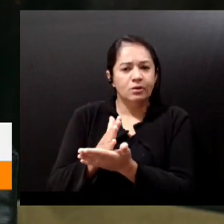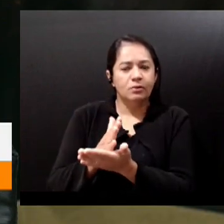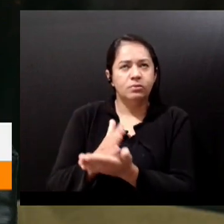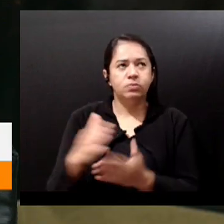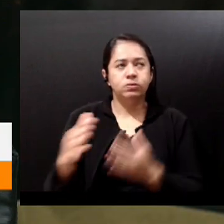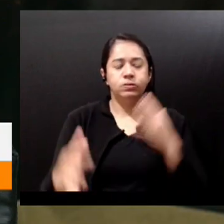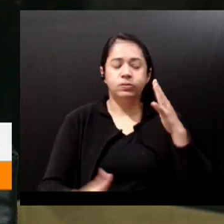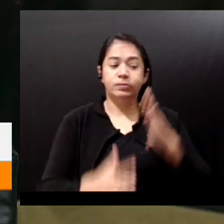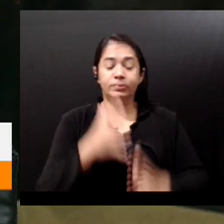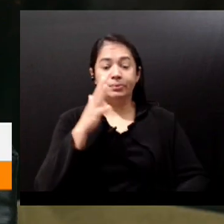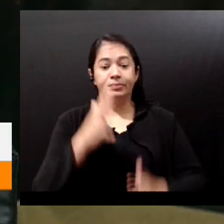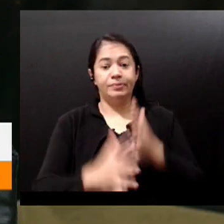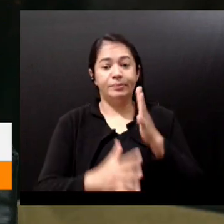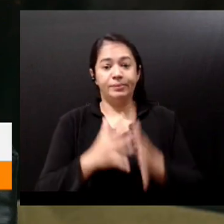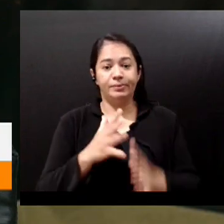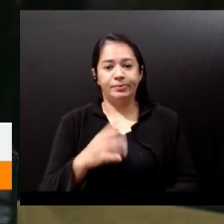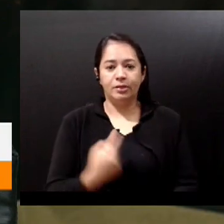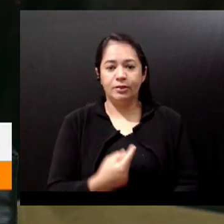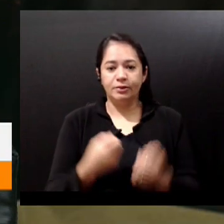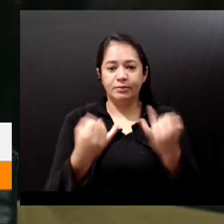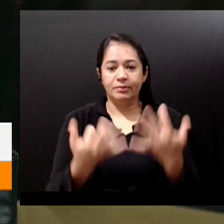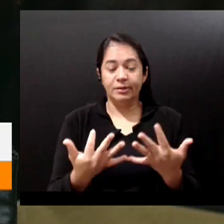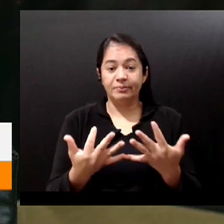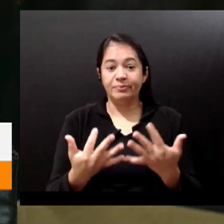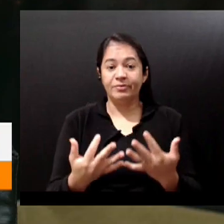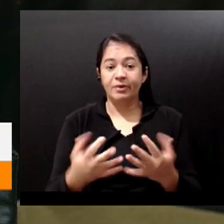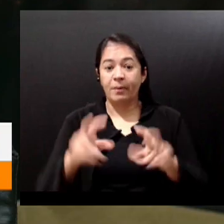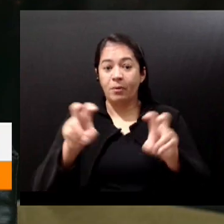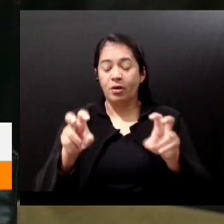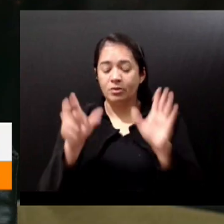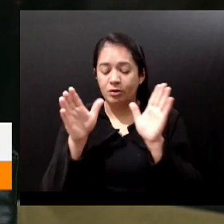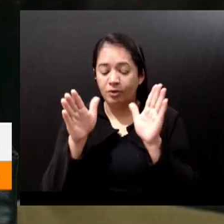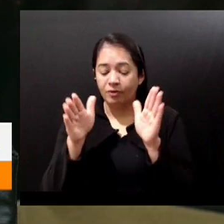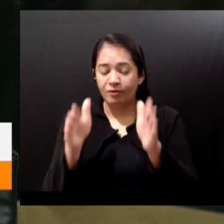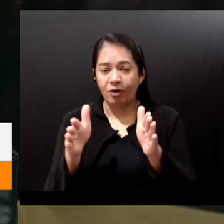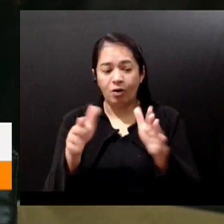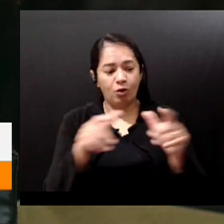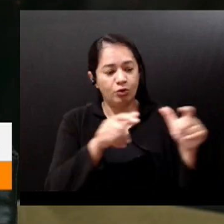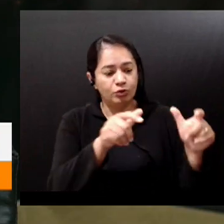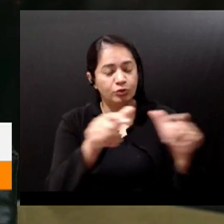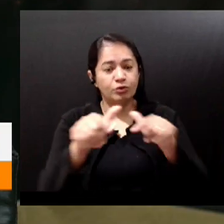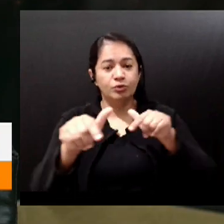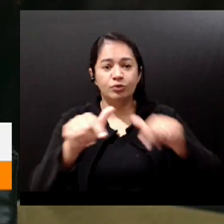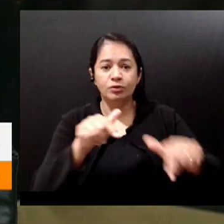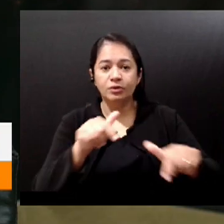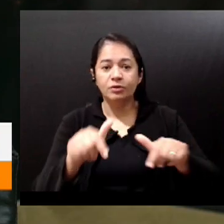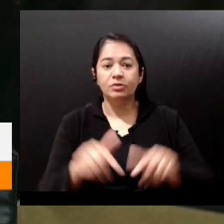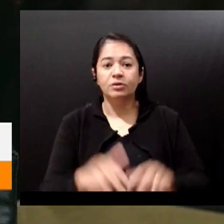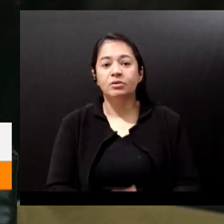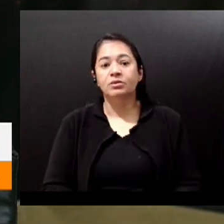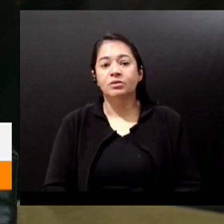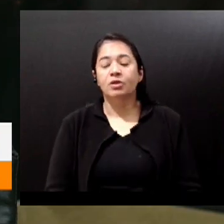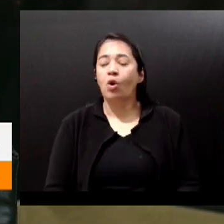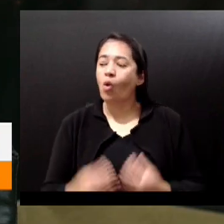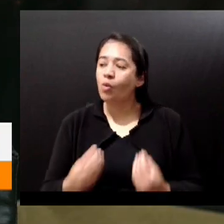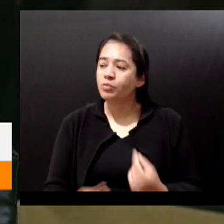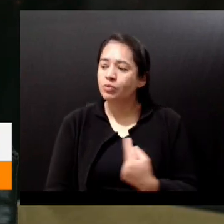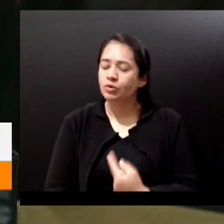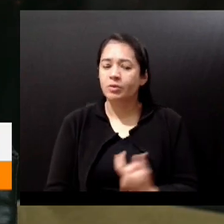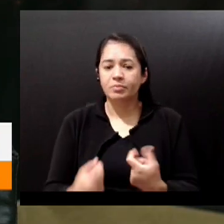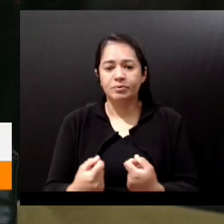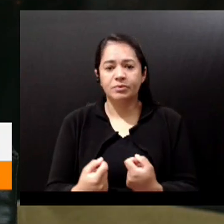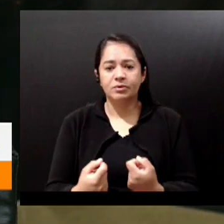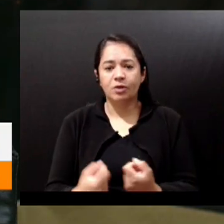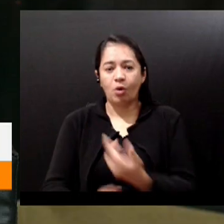Quando a gente fala aí da questão da concentração, de ambiente corporativo, como é que a gente deve se comportar